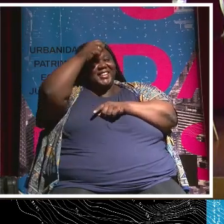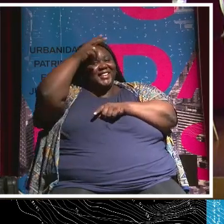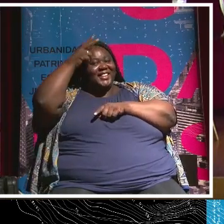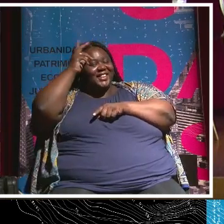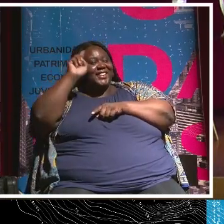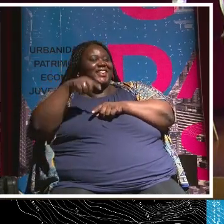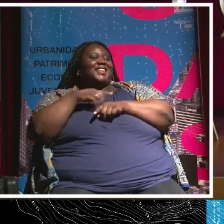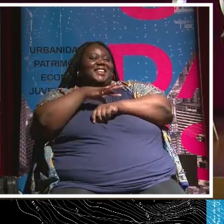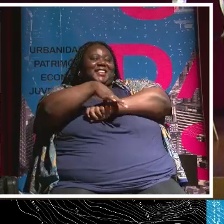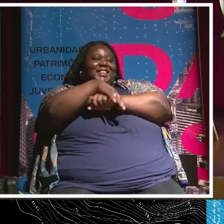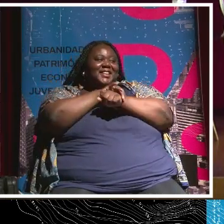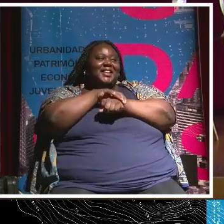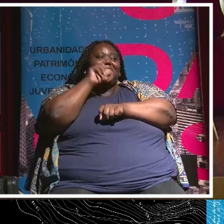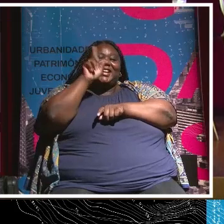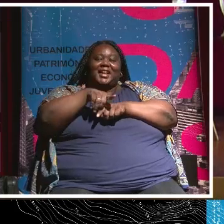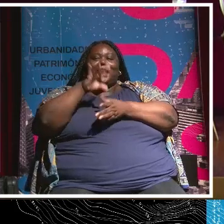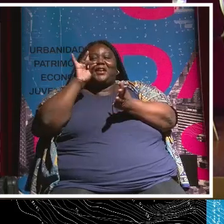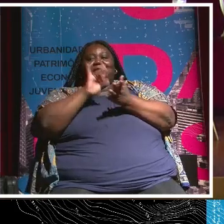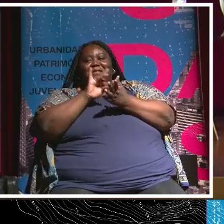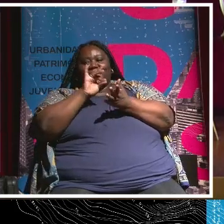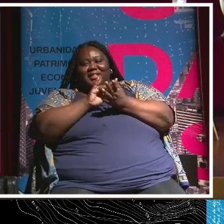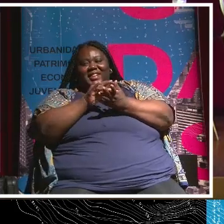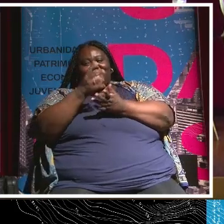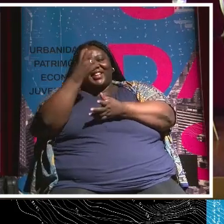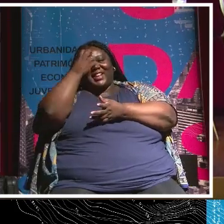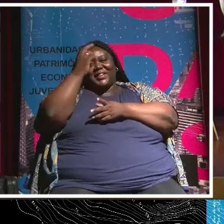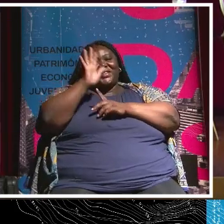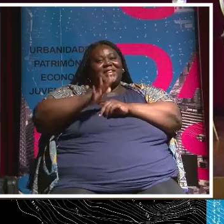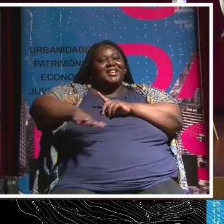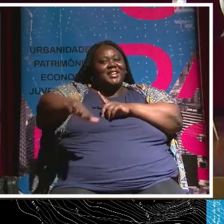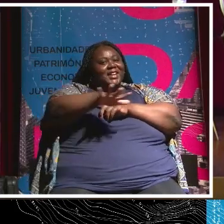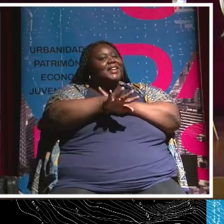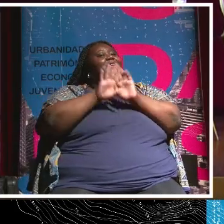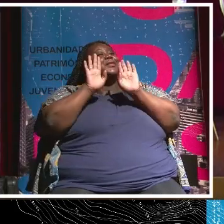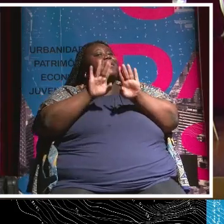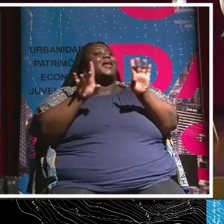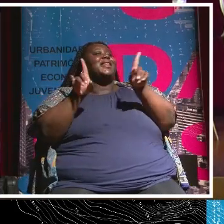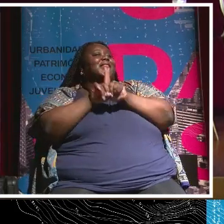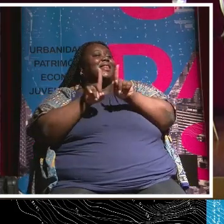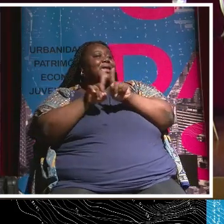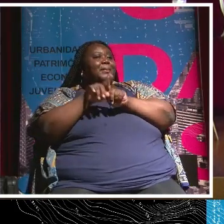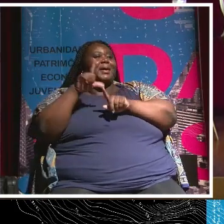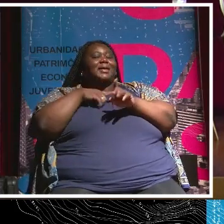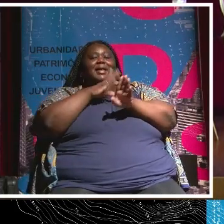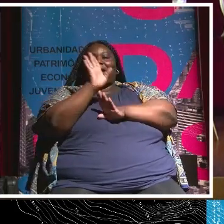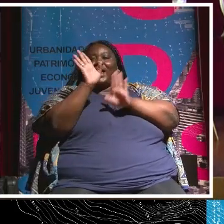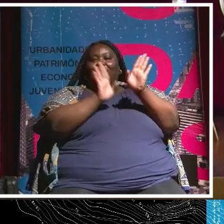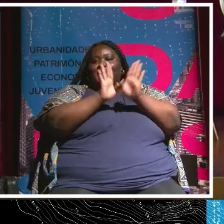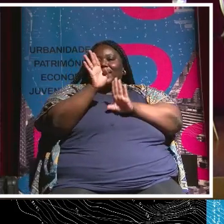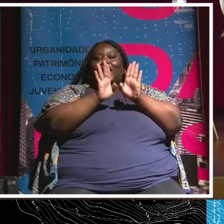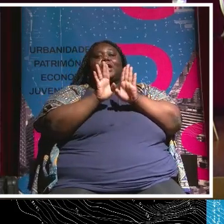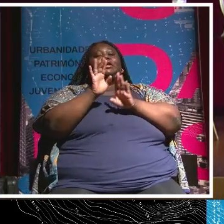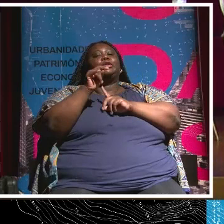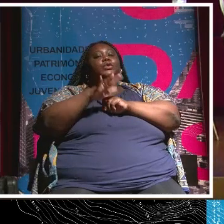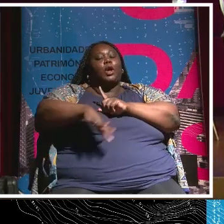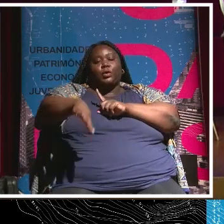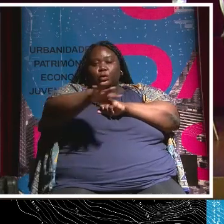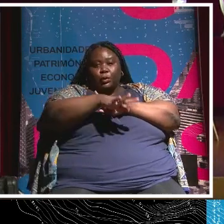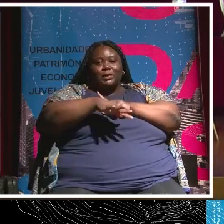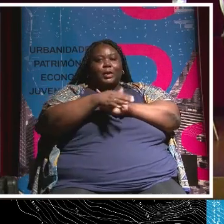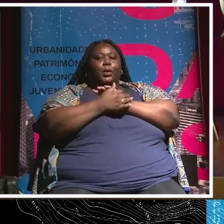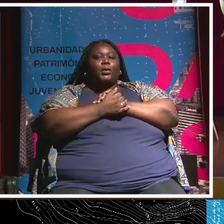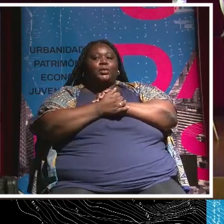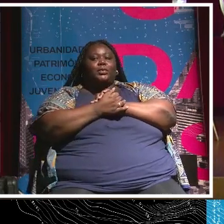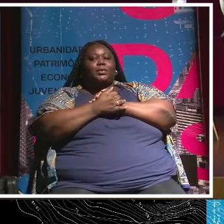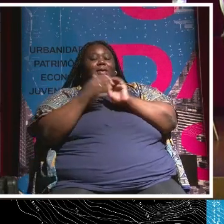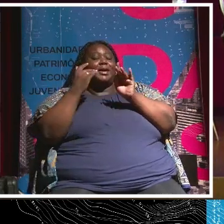de garantir que seja feita cultura nesses territórios, né? Mas também de garantir acesso a esses territórios, ou aos territórios